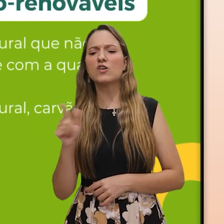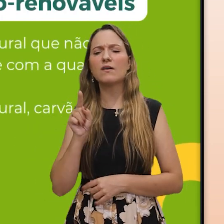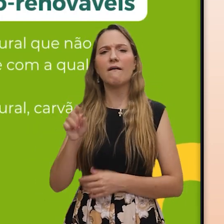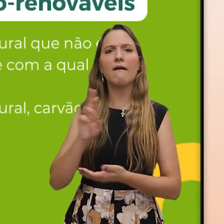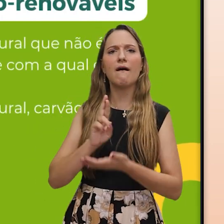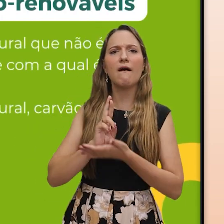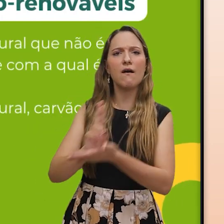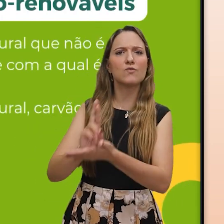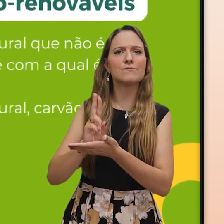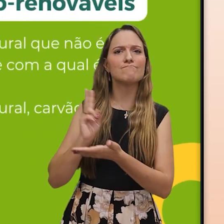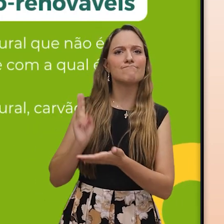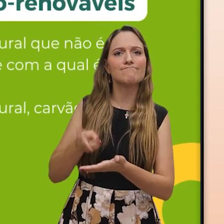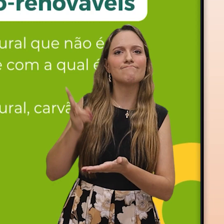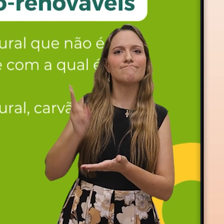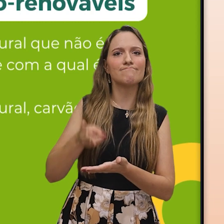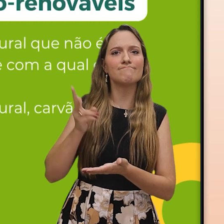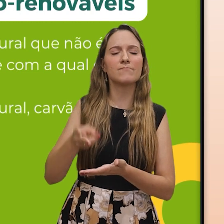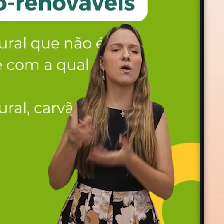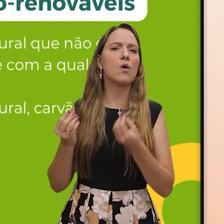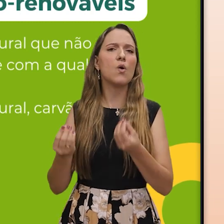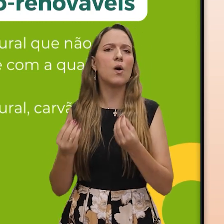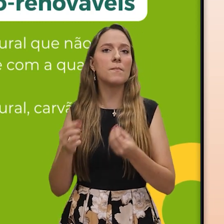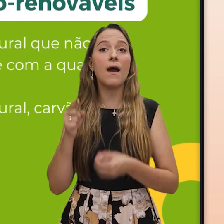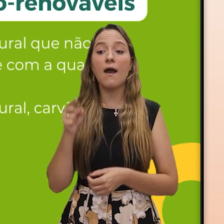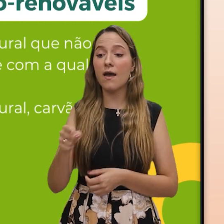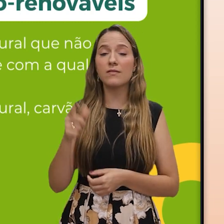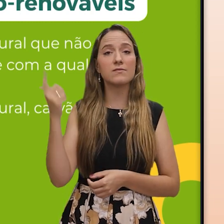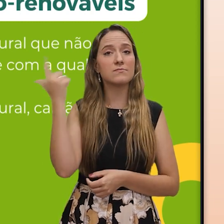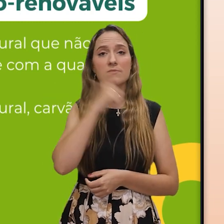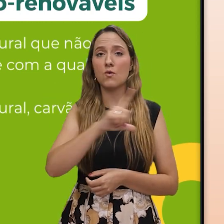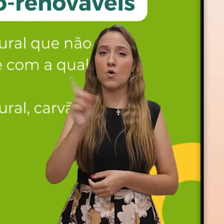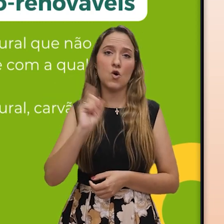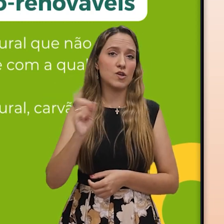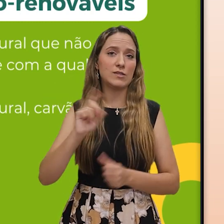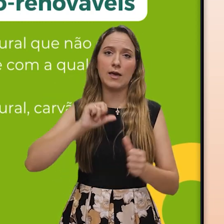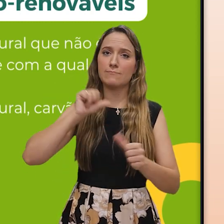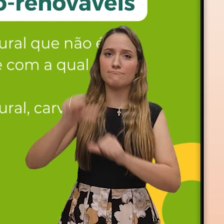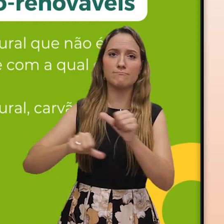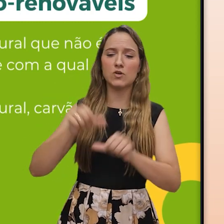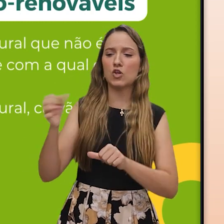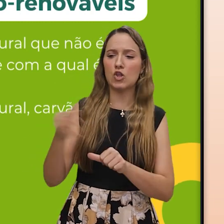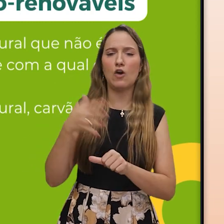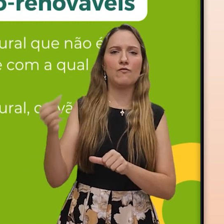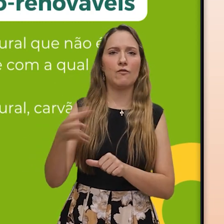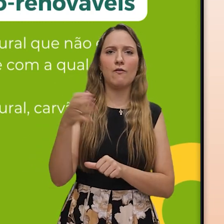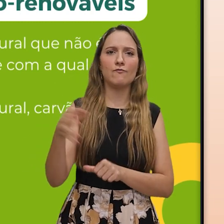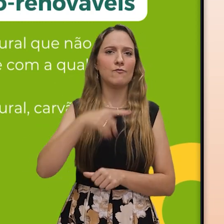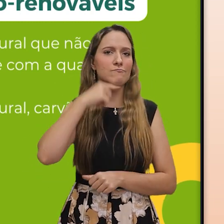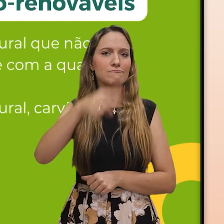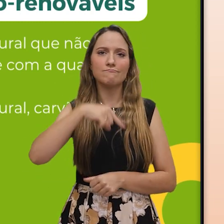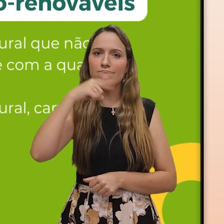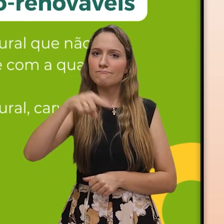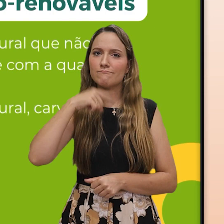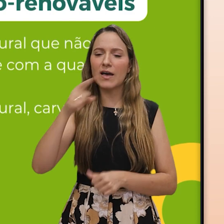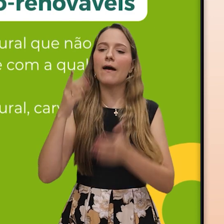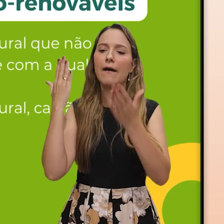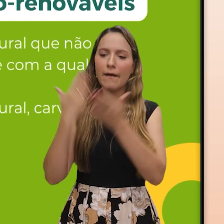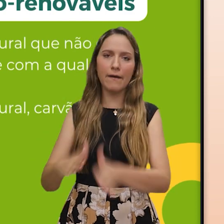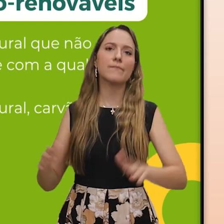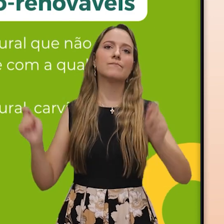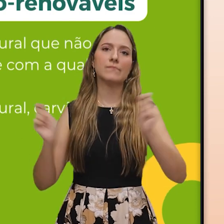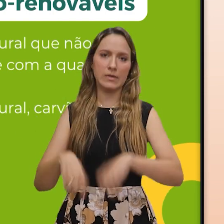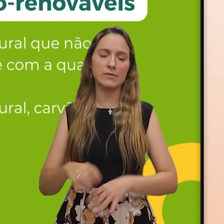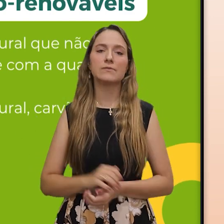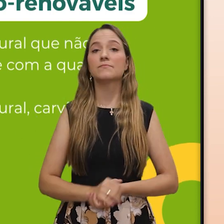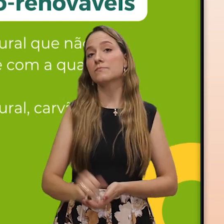São algum tipo de substância natural que não é reposta na velocidade com a qual é consumida.